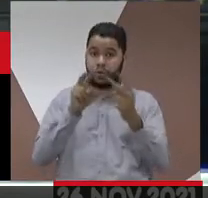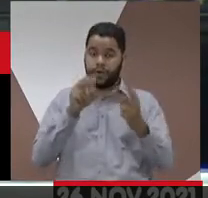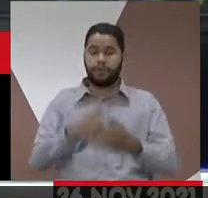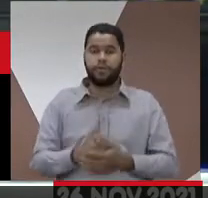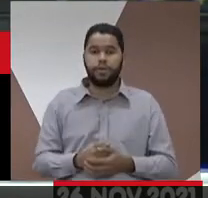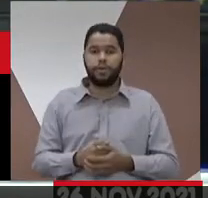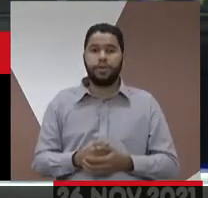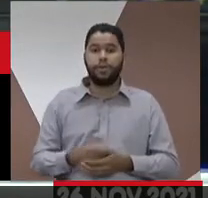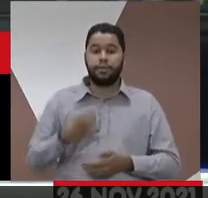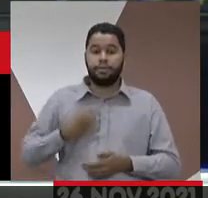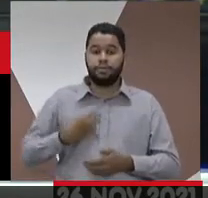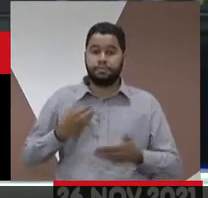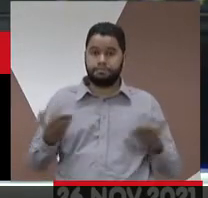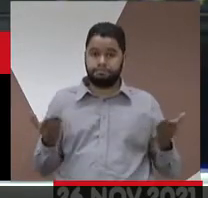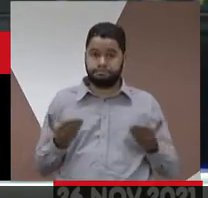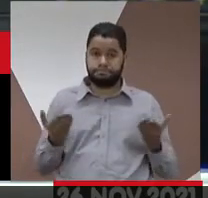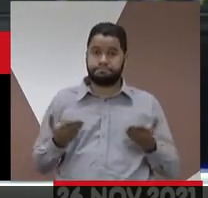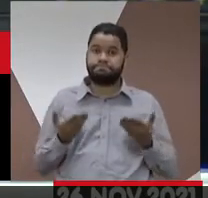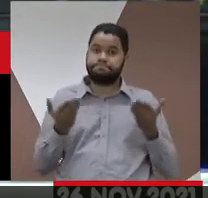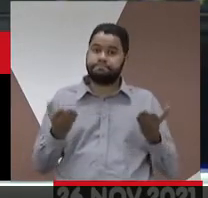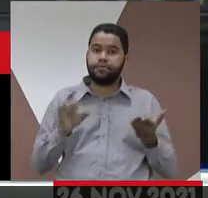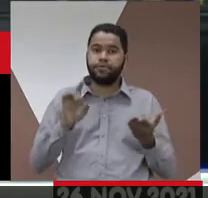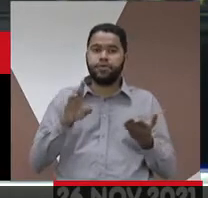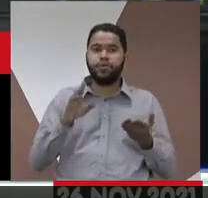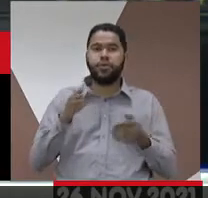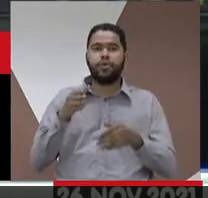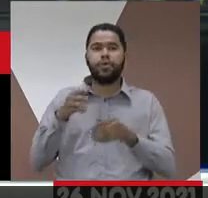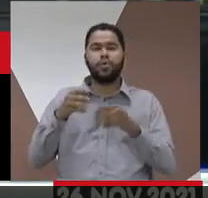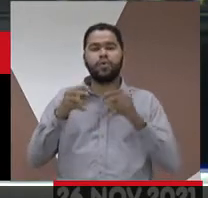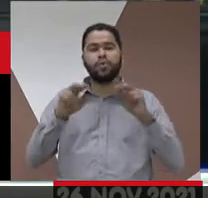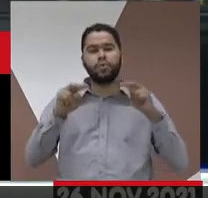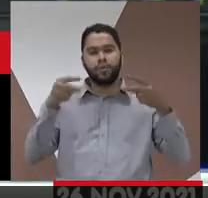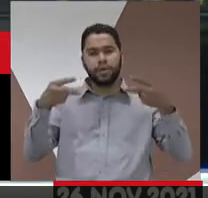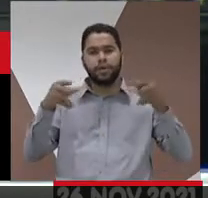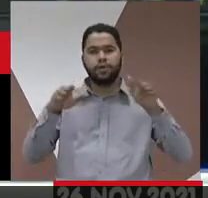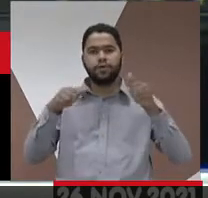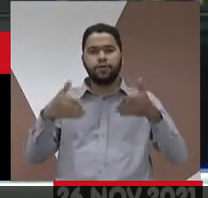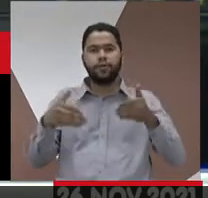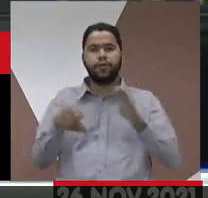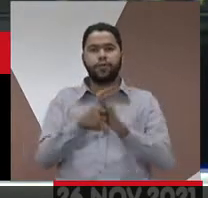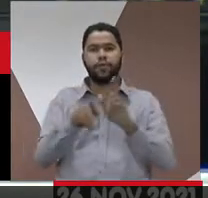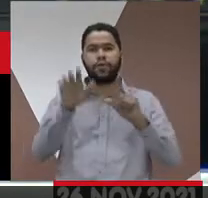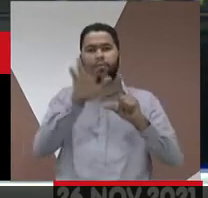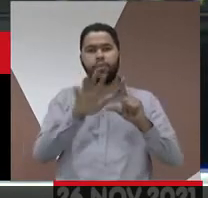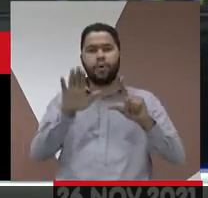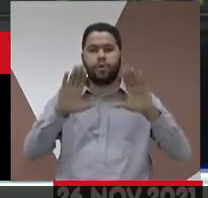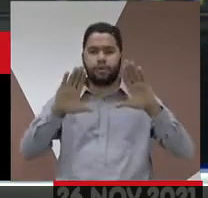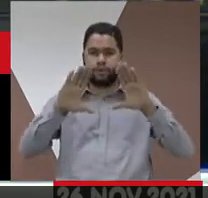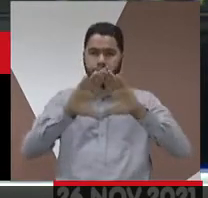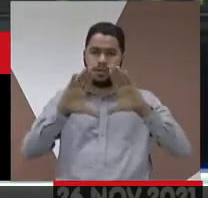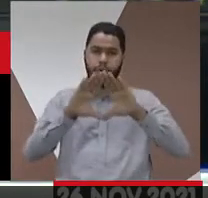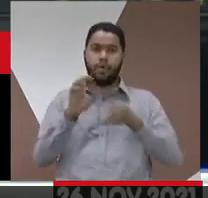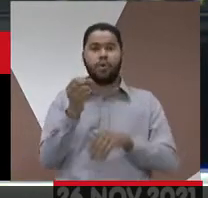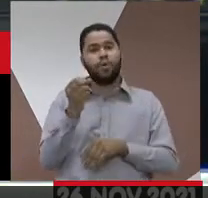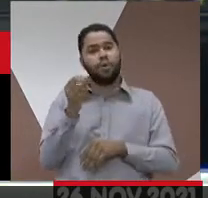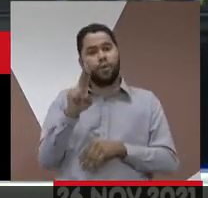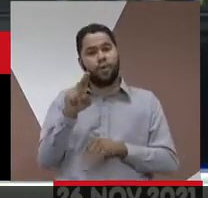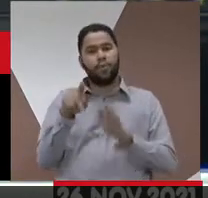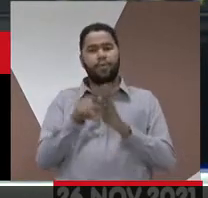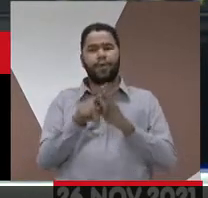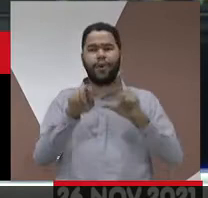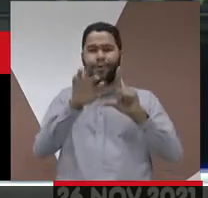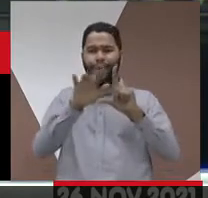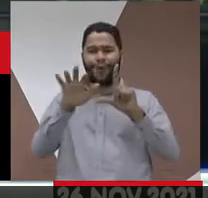do Participe Agora. Para isso, basta acessar o link específico no portal da Assembleia ou adicionar o QR